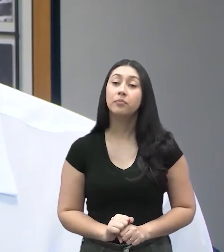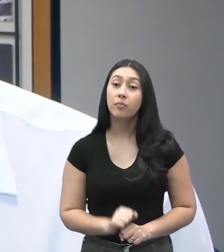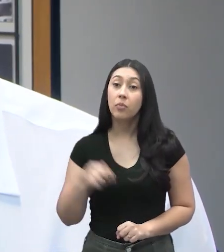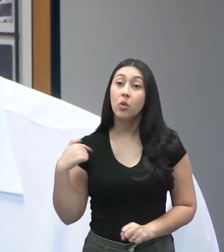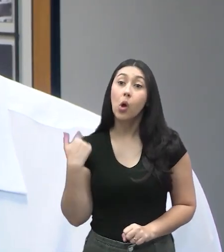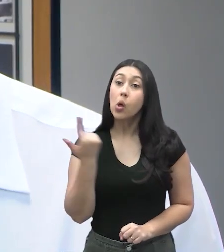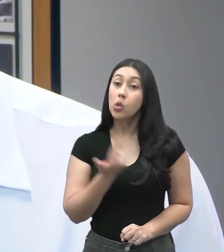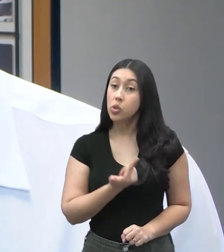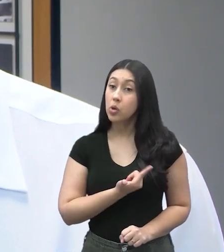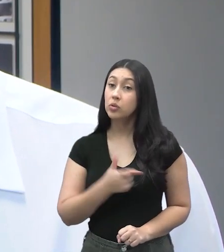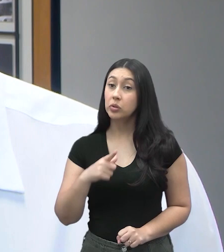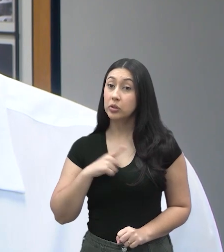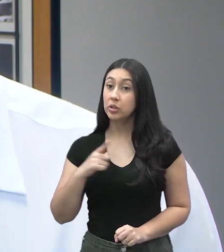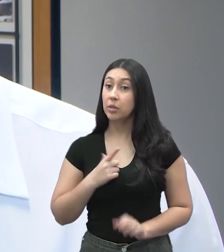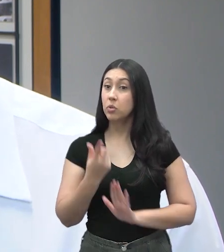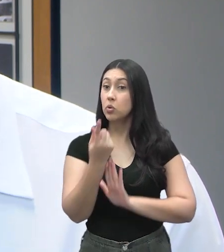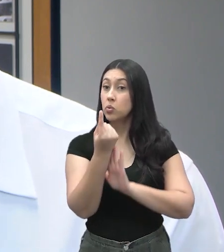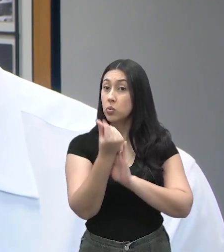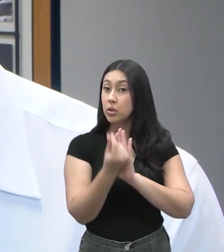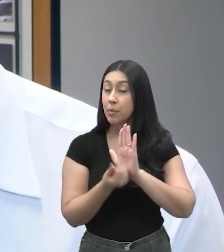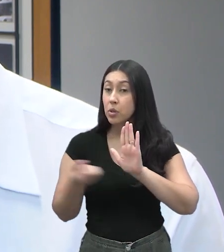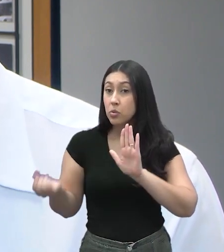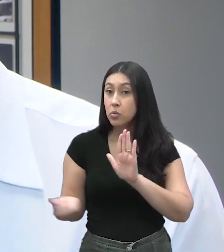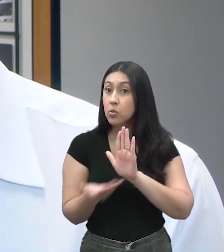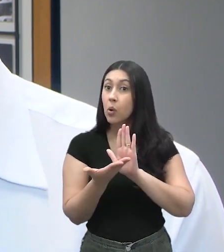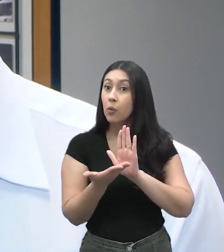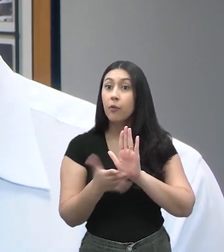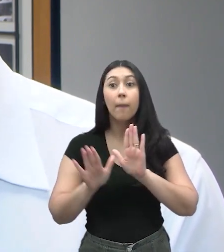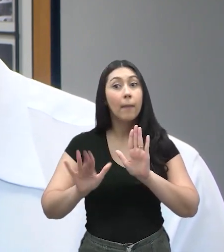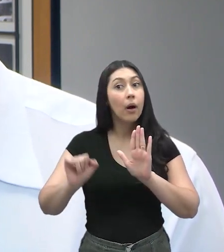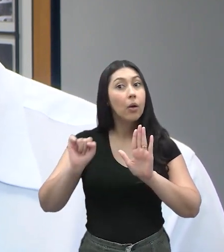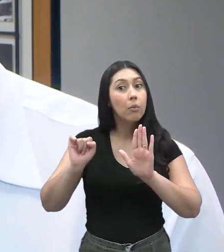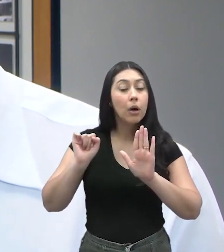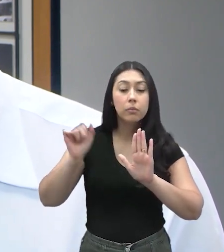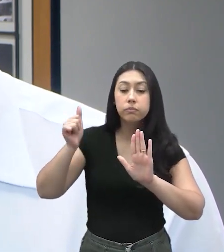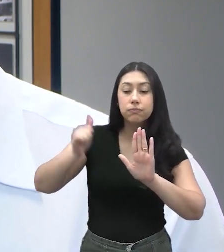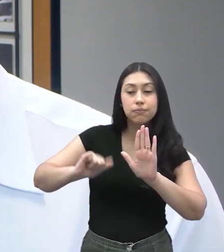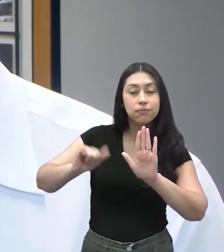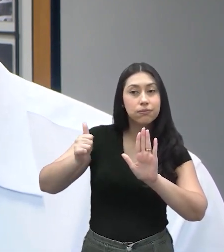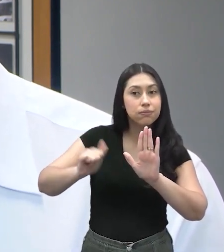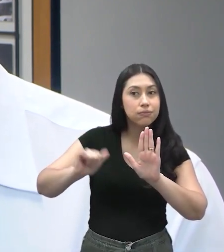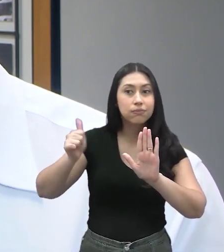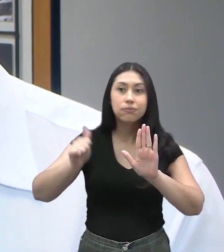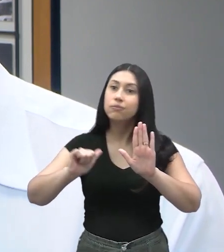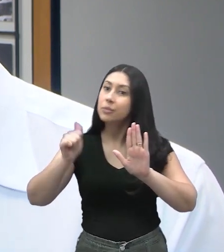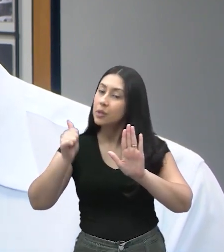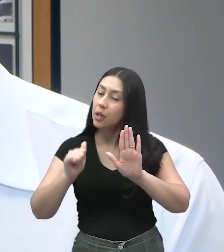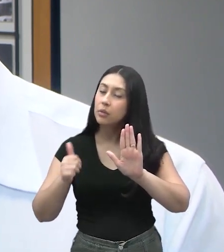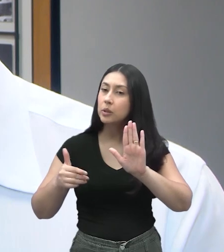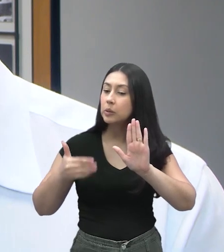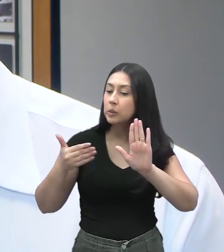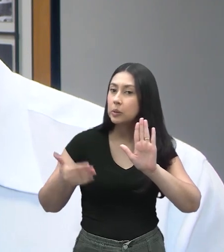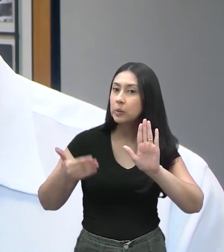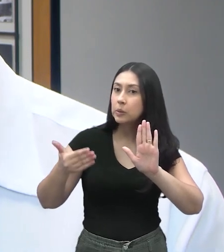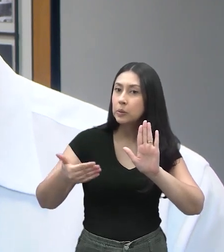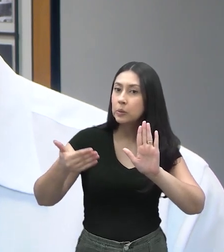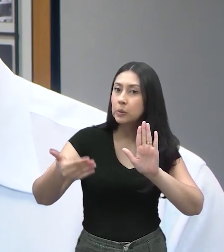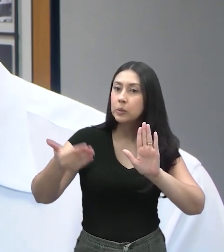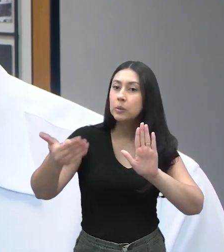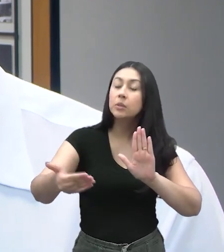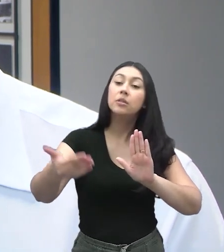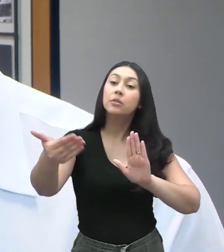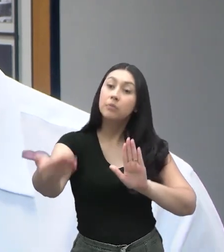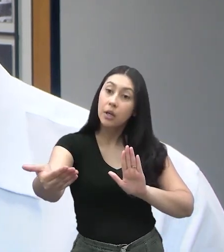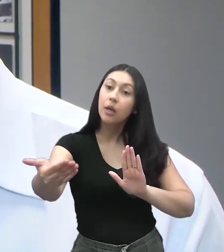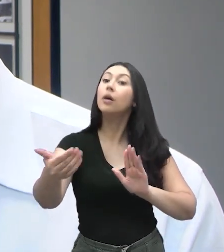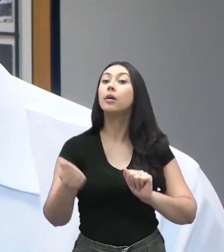esse novo valor por ano que vem e ele ainda pode ser revisto, né, conforme o